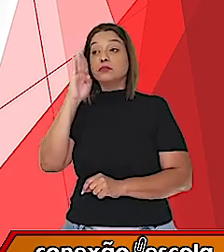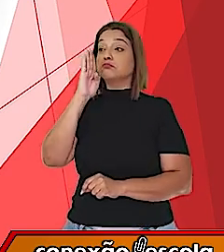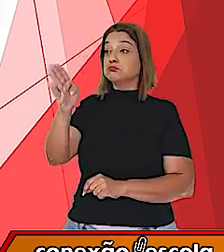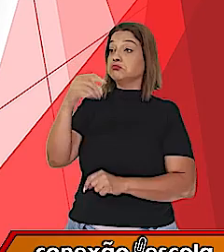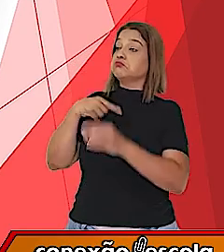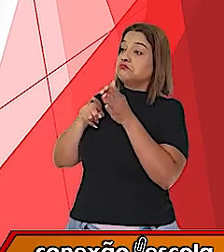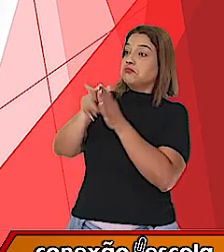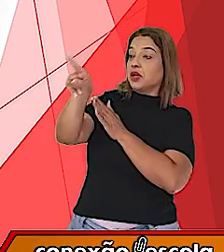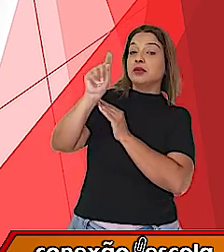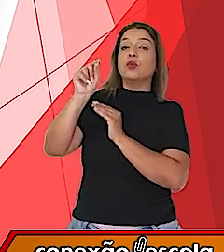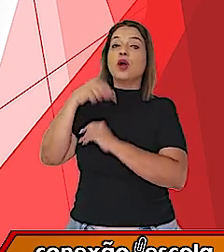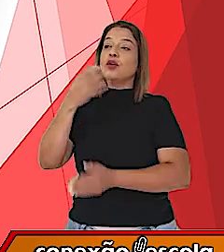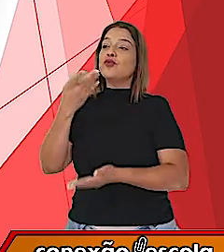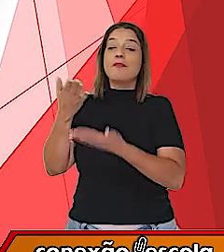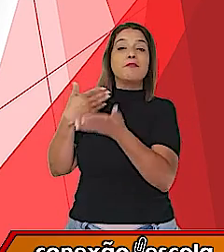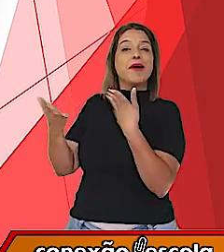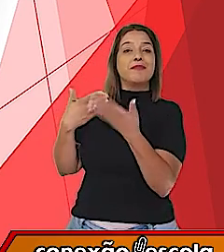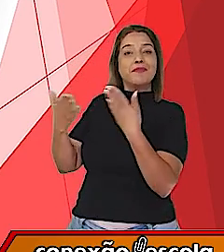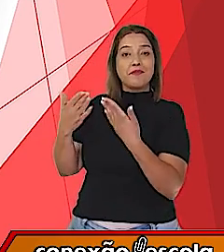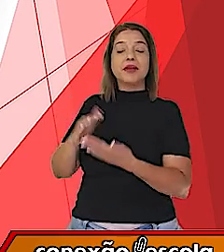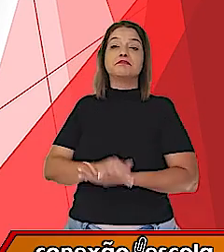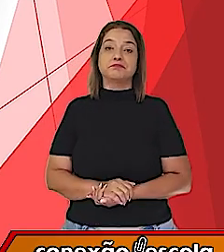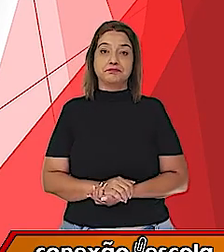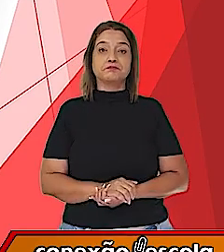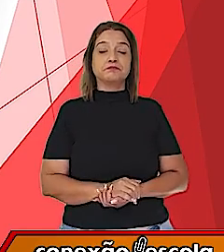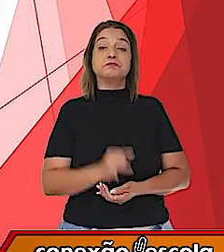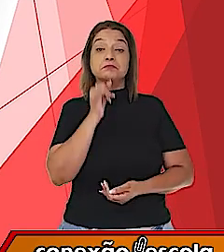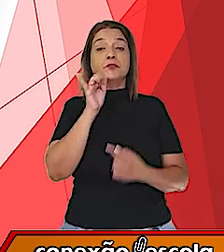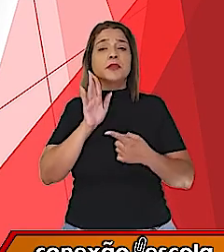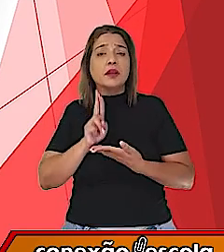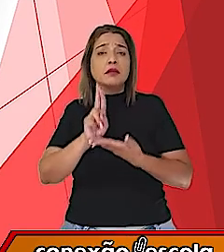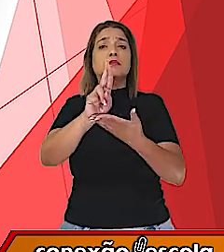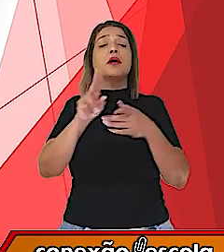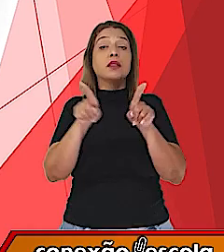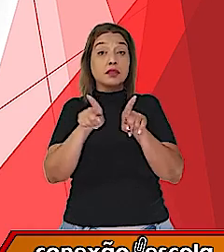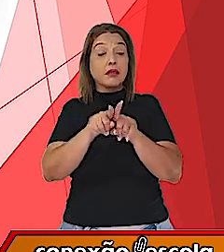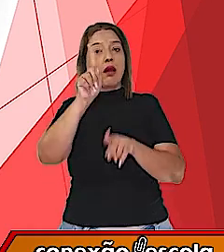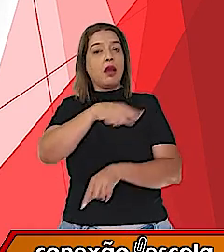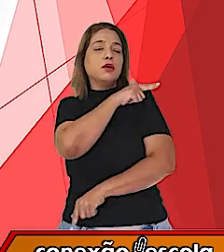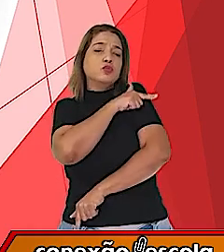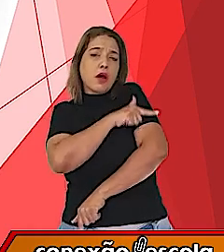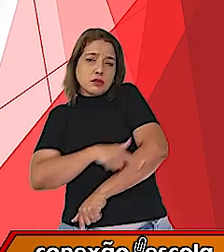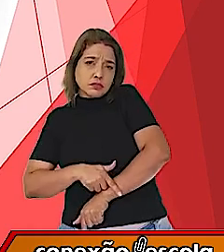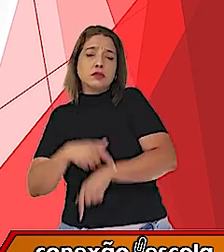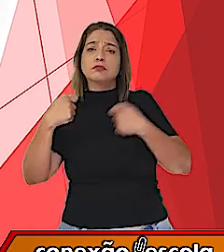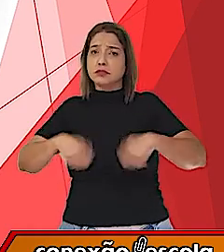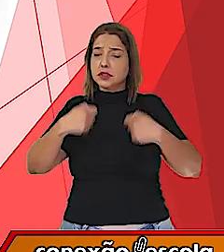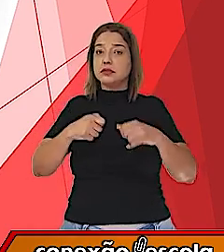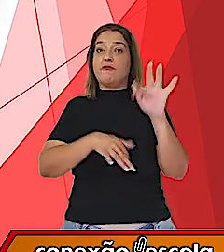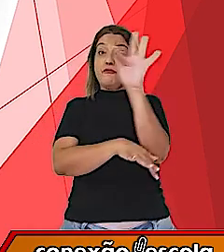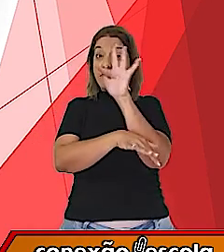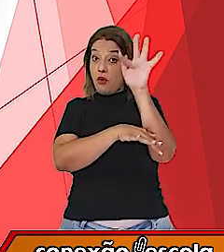às pessoas com quem se fala. Eles representam as formas educadas, de acordo com